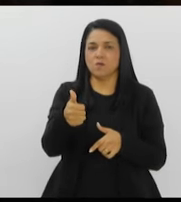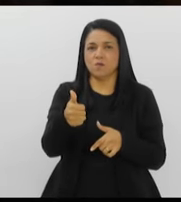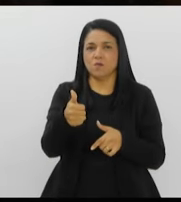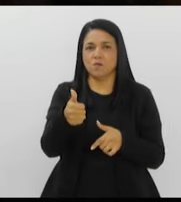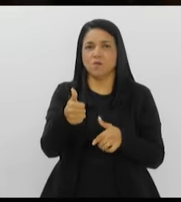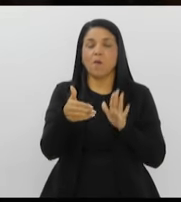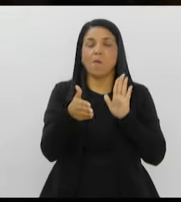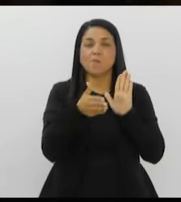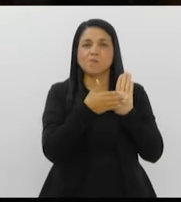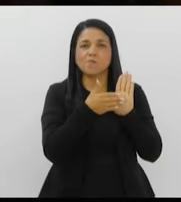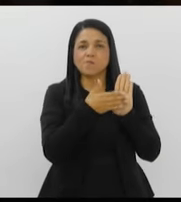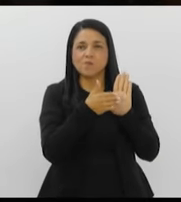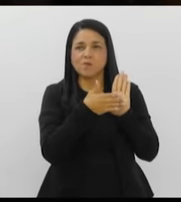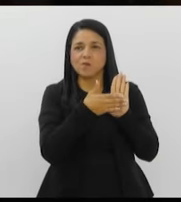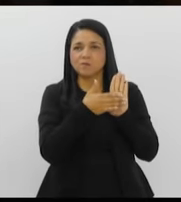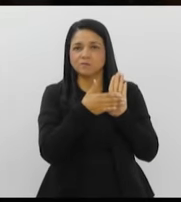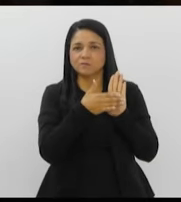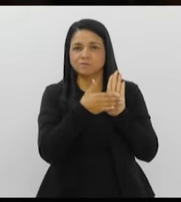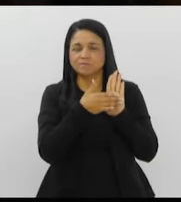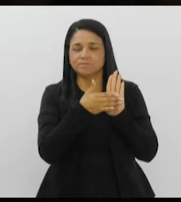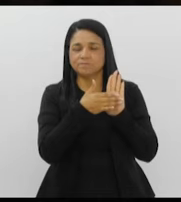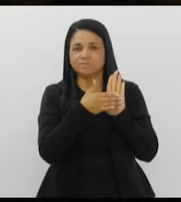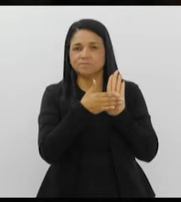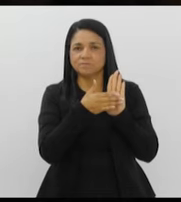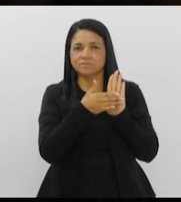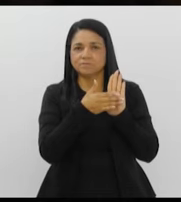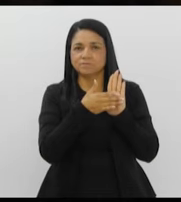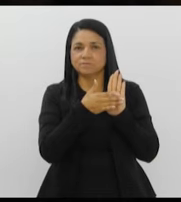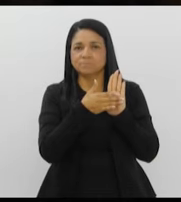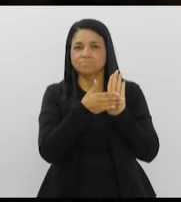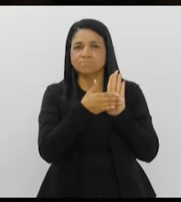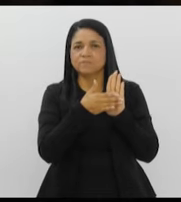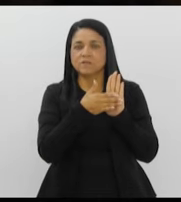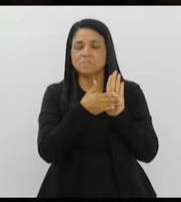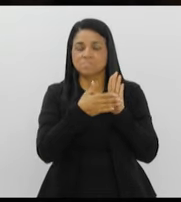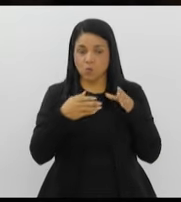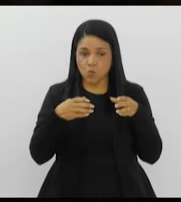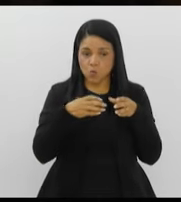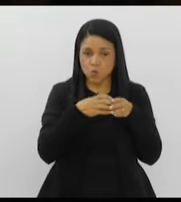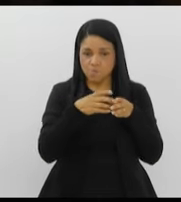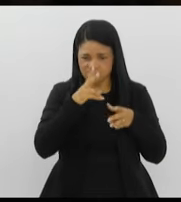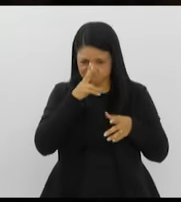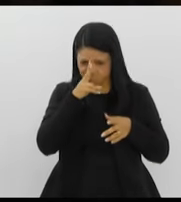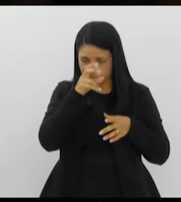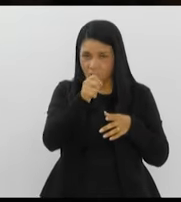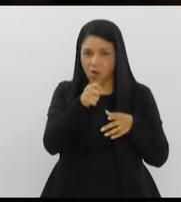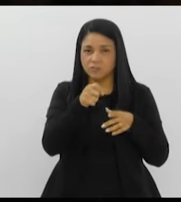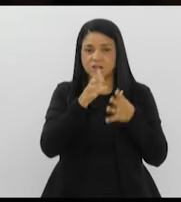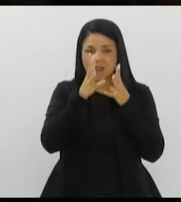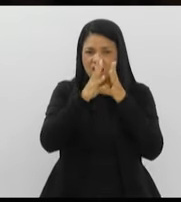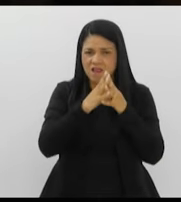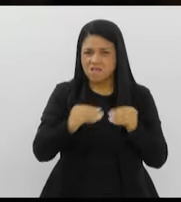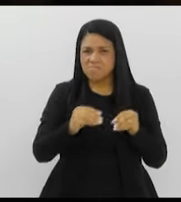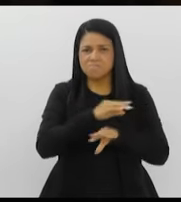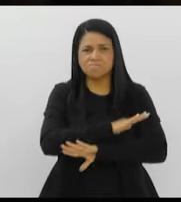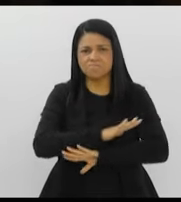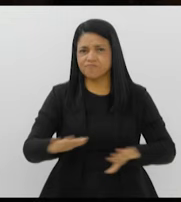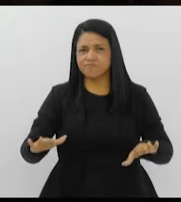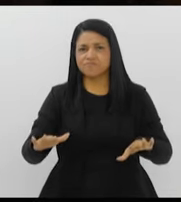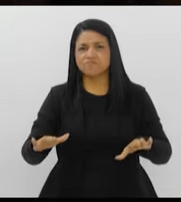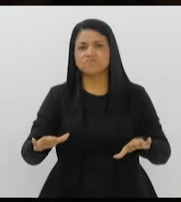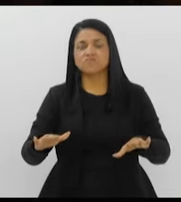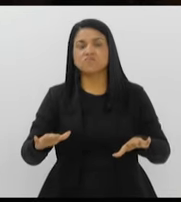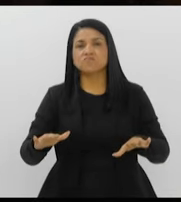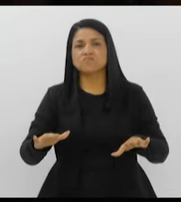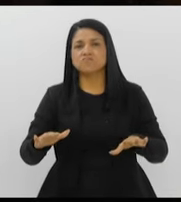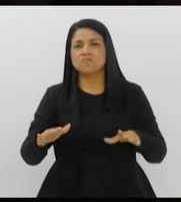seguinte proposta. Vamos fazer a força-tarefa e limpar. Devolver ao povo o direito de ir e